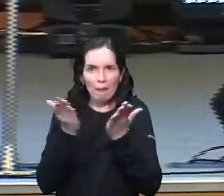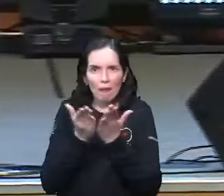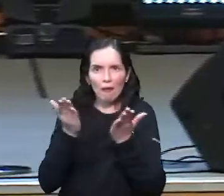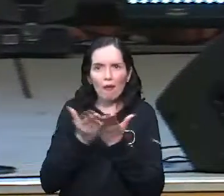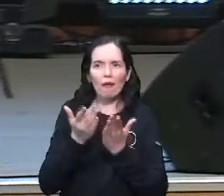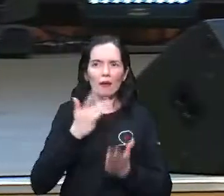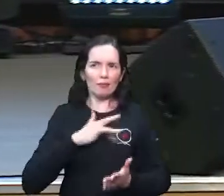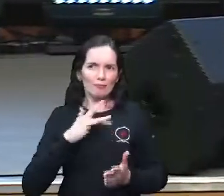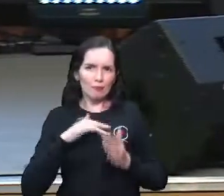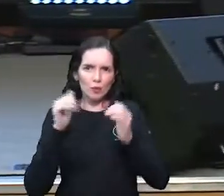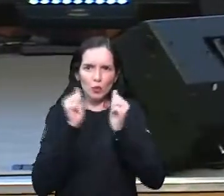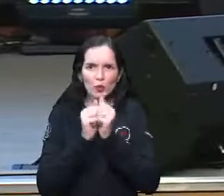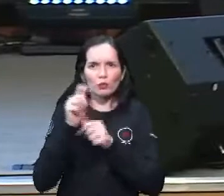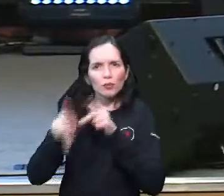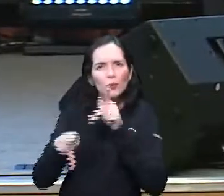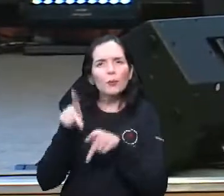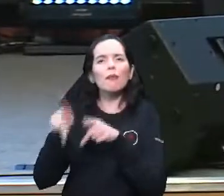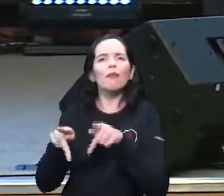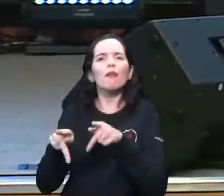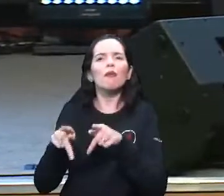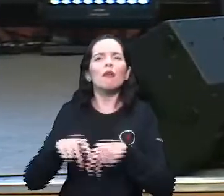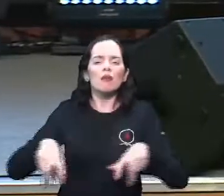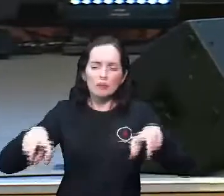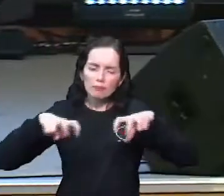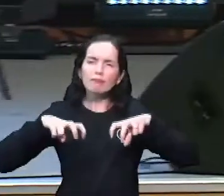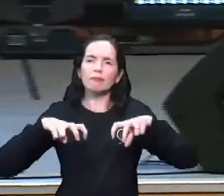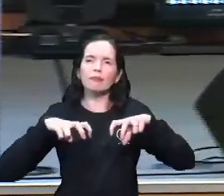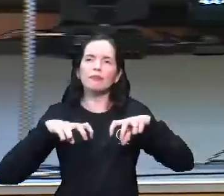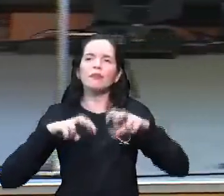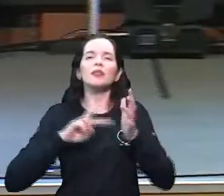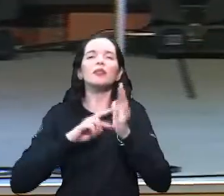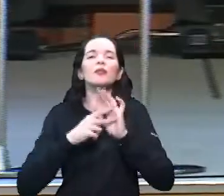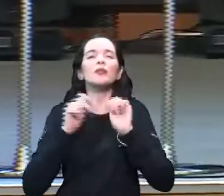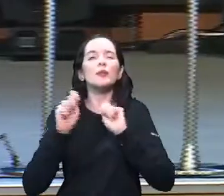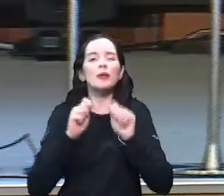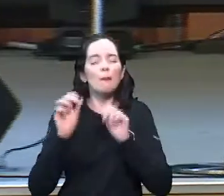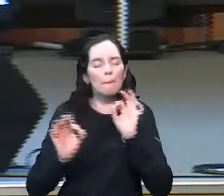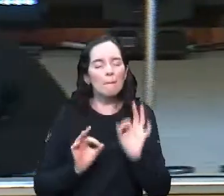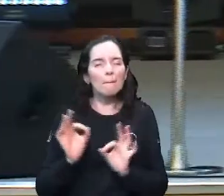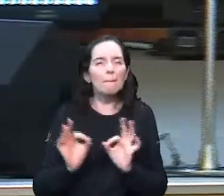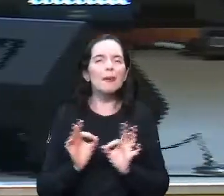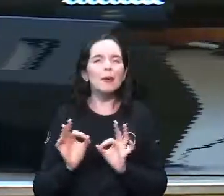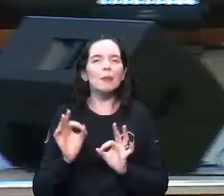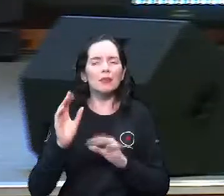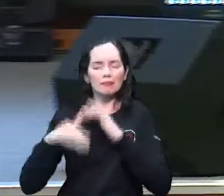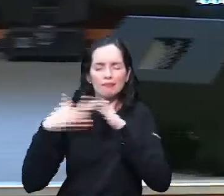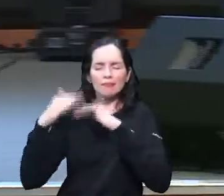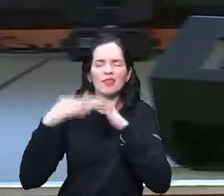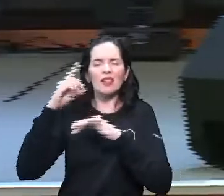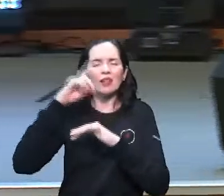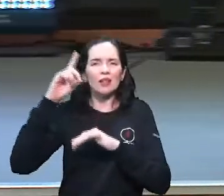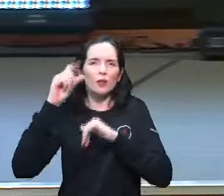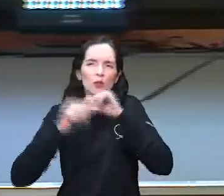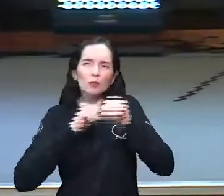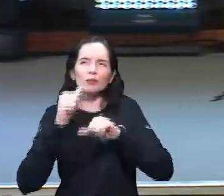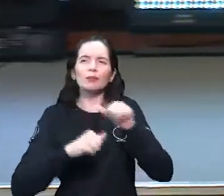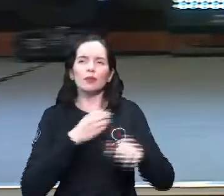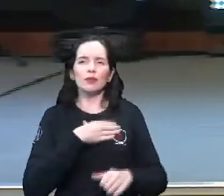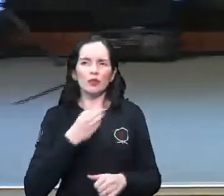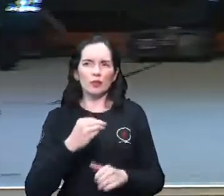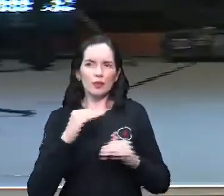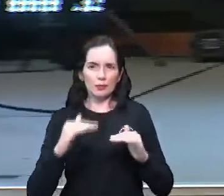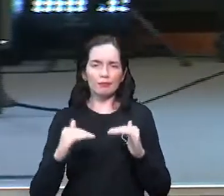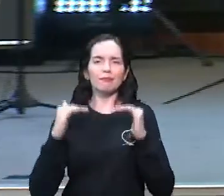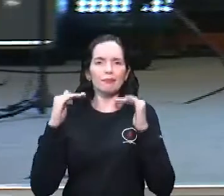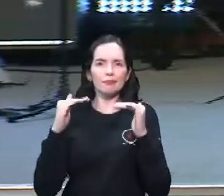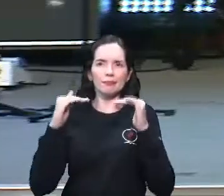significa? Prepare-se para crescer. Porque Deus muda os seus filhos de fase. Não vai ser moleza.